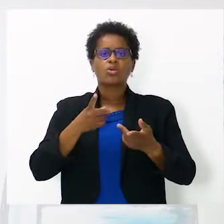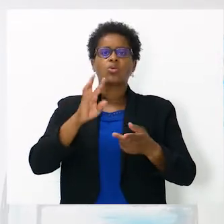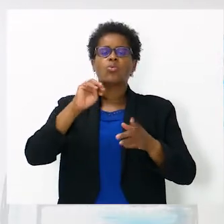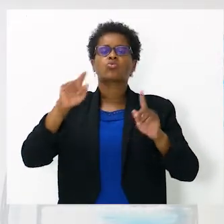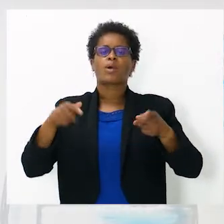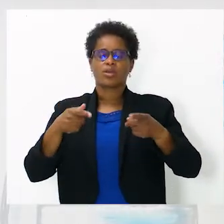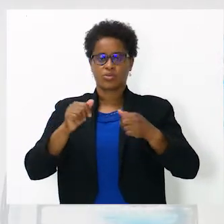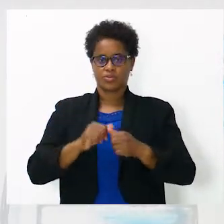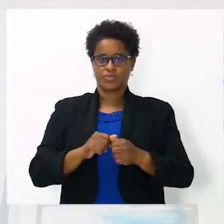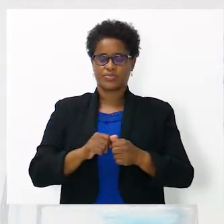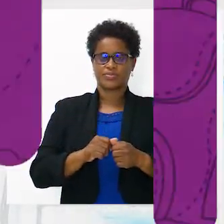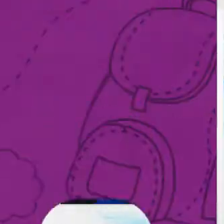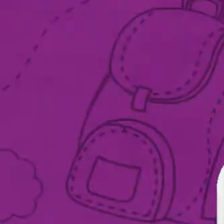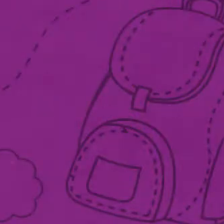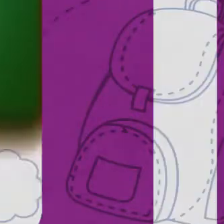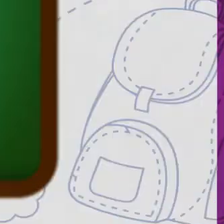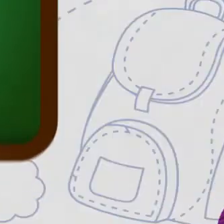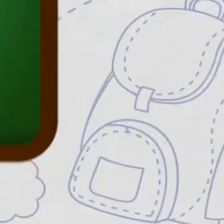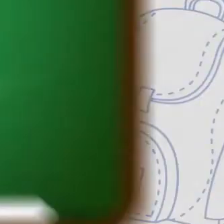conhecer o sumário.